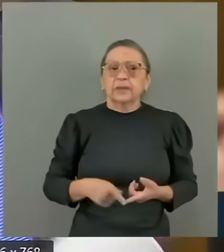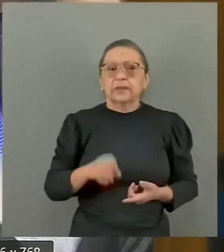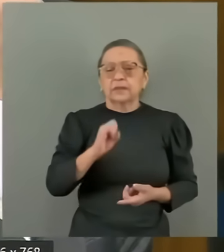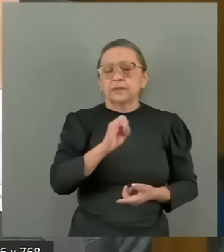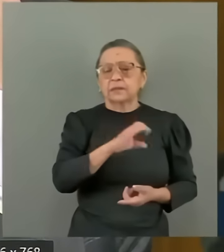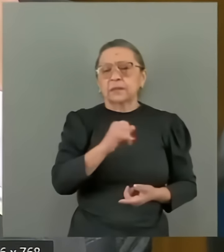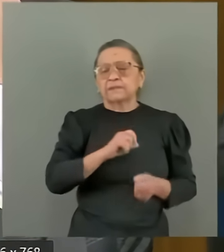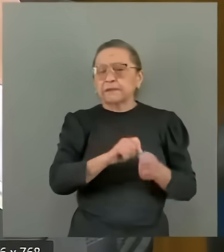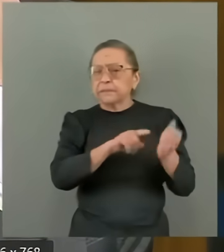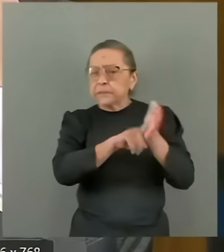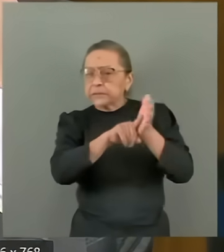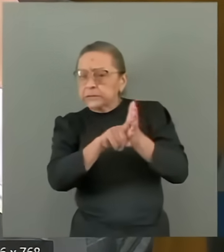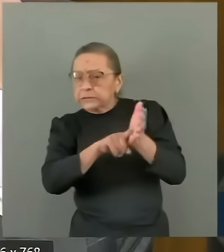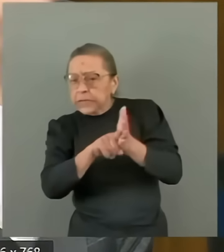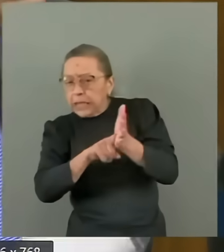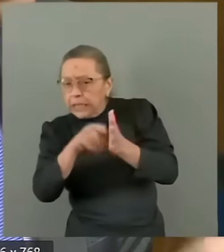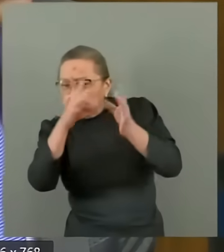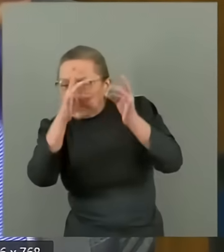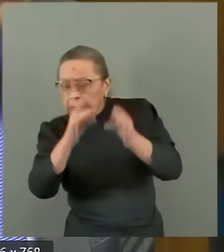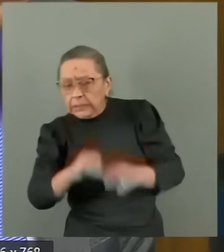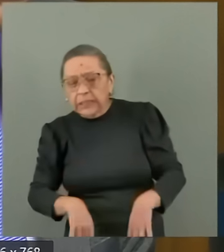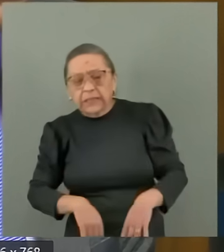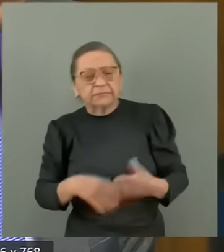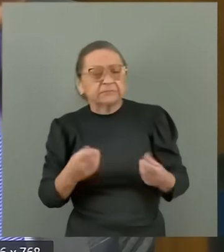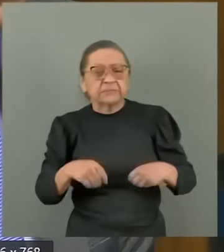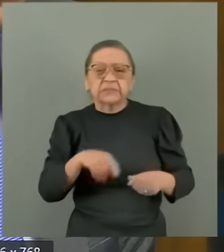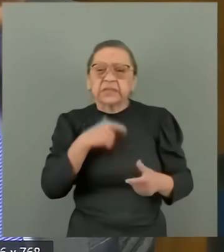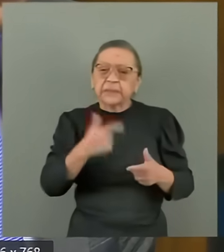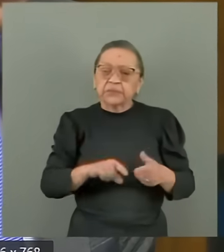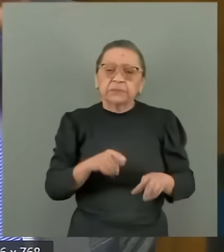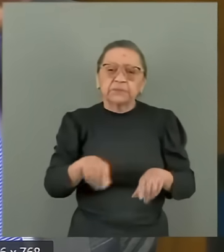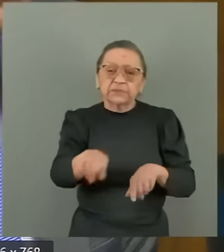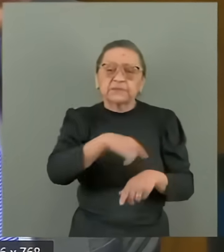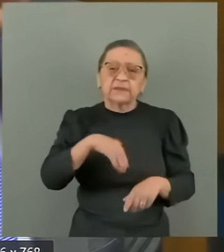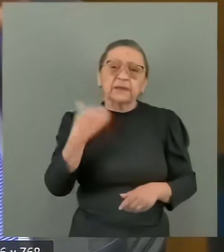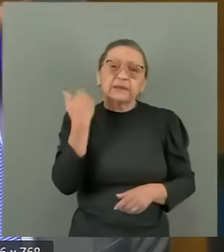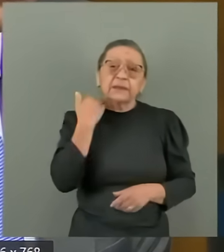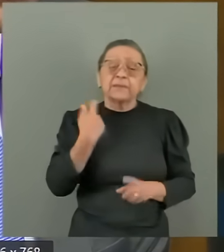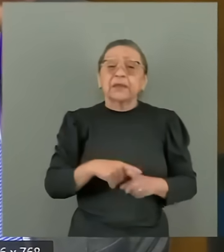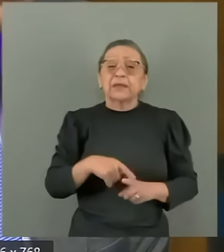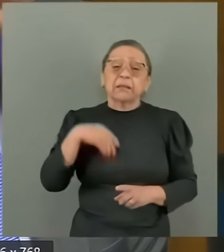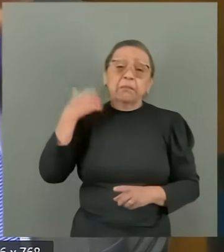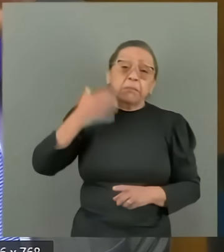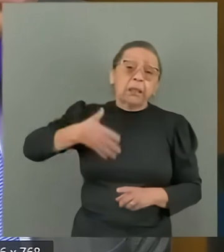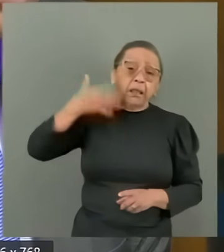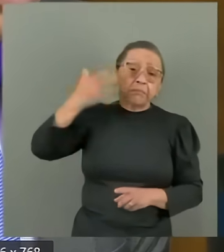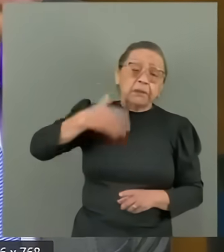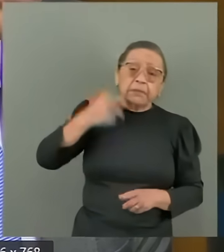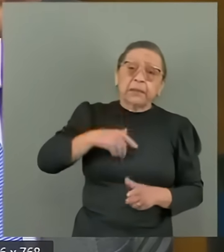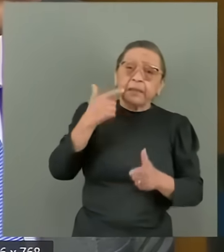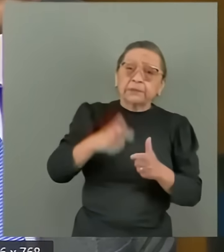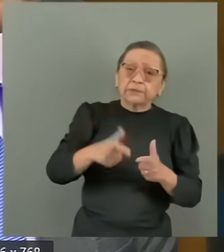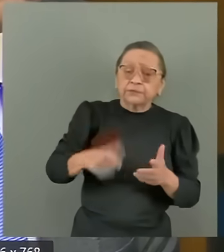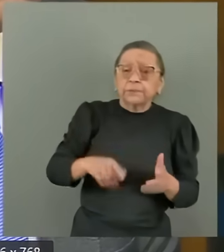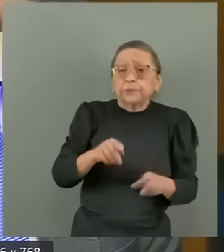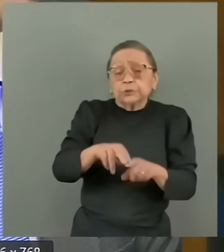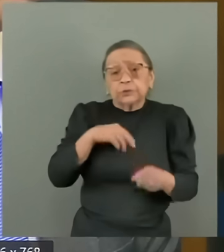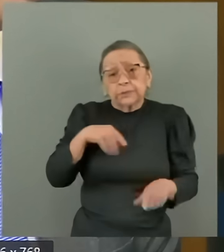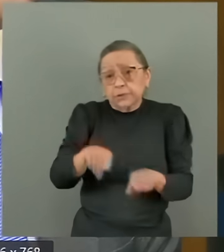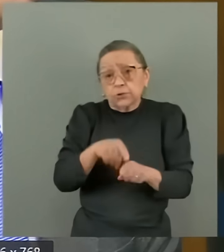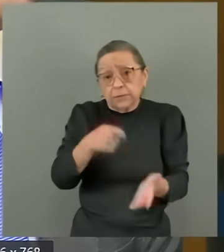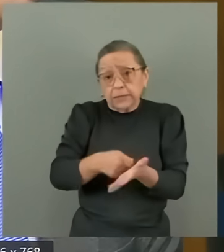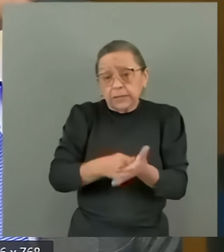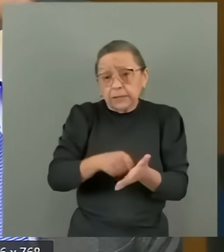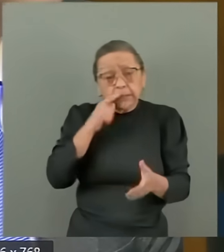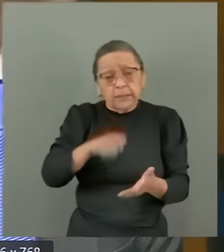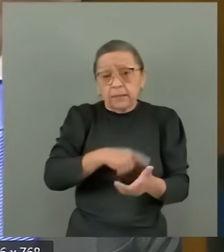pente fino, então não vou cansá-los. Mas é porque esse discurso está ficando tão repetitivo, eu sou obrigado a ter que